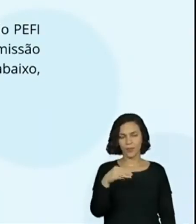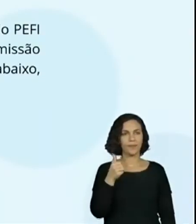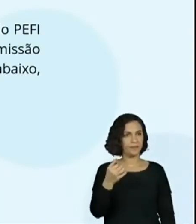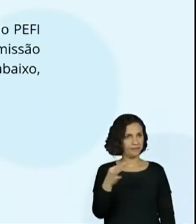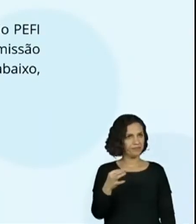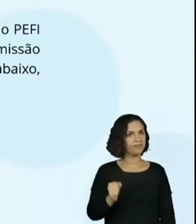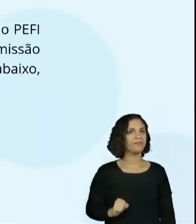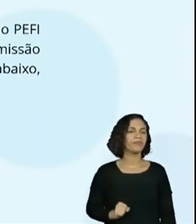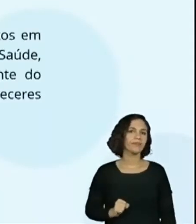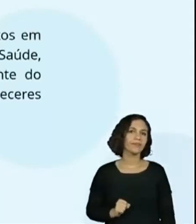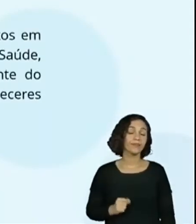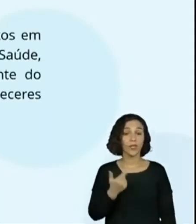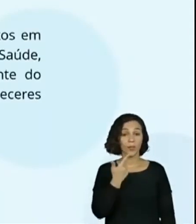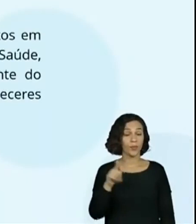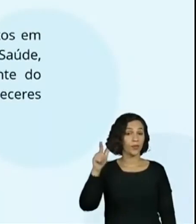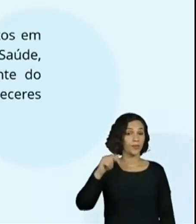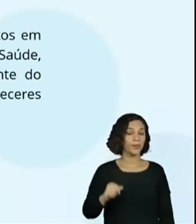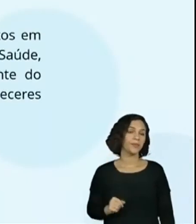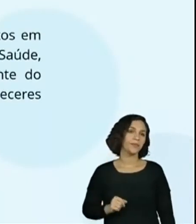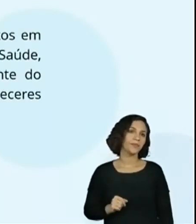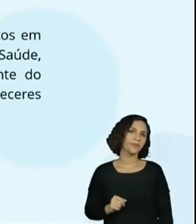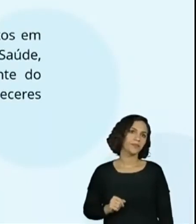Próxima.